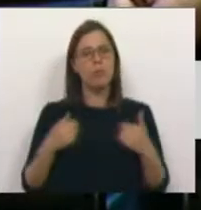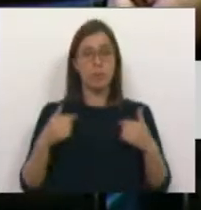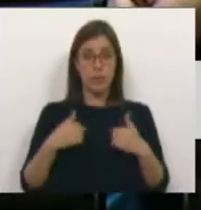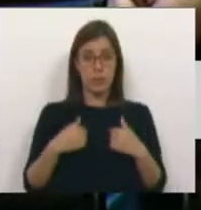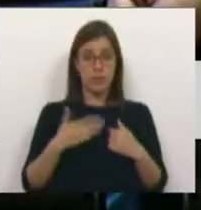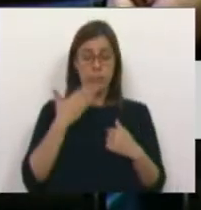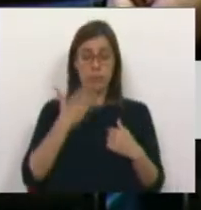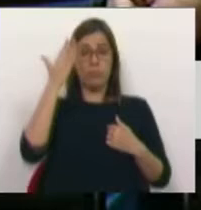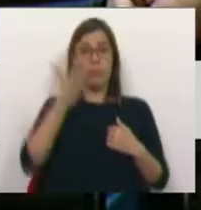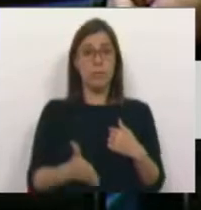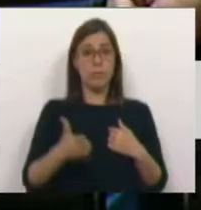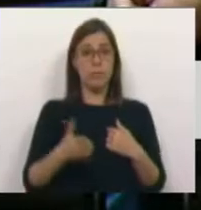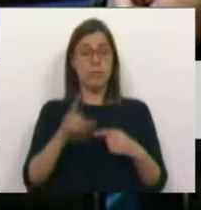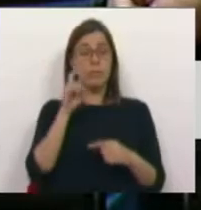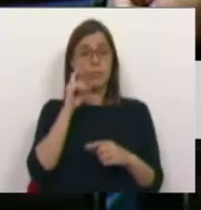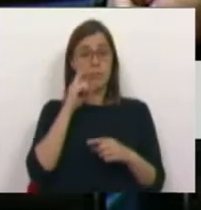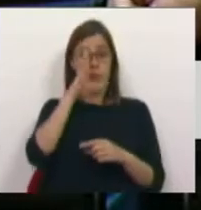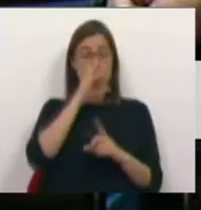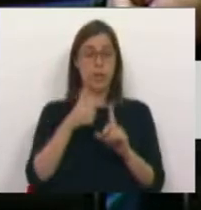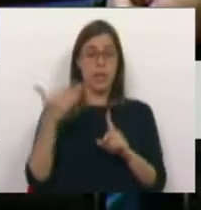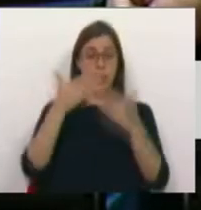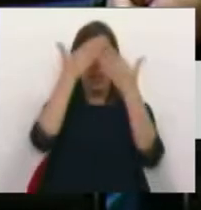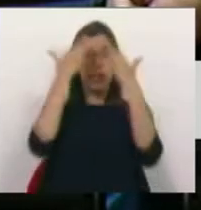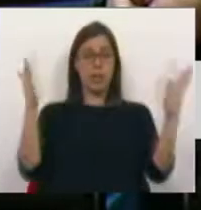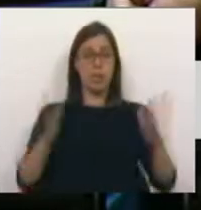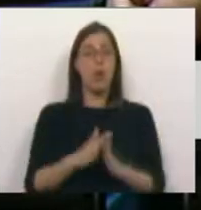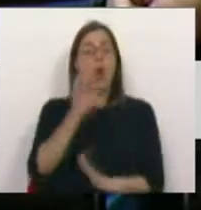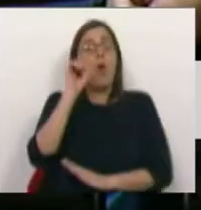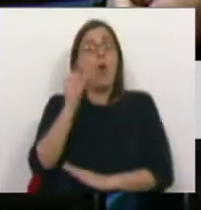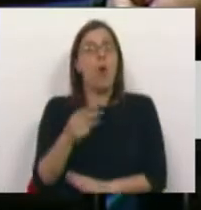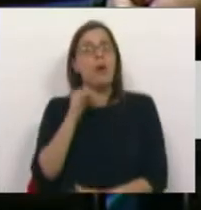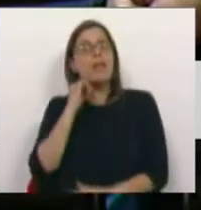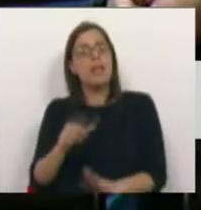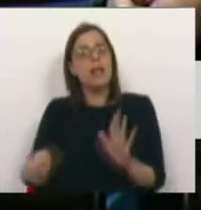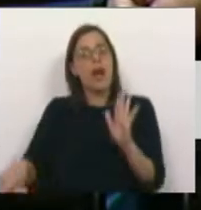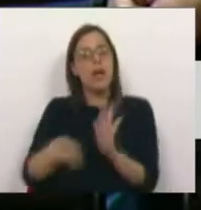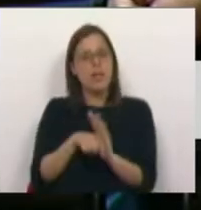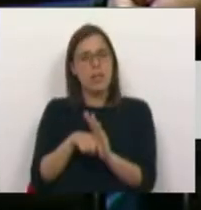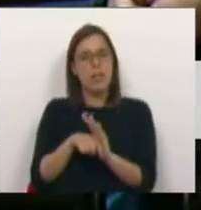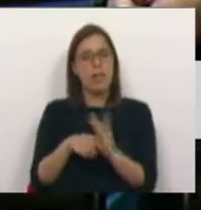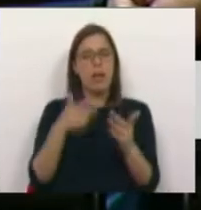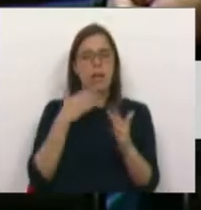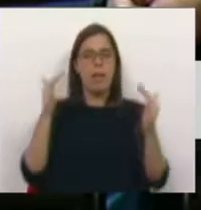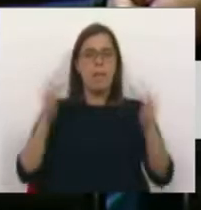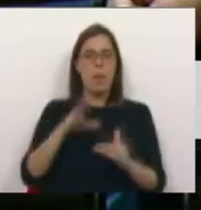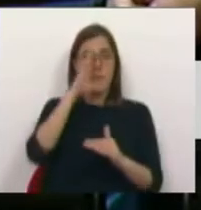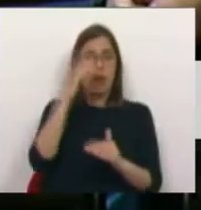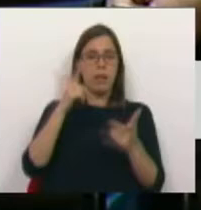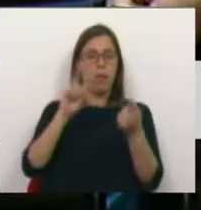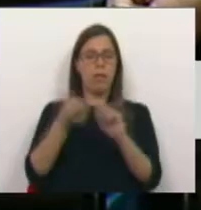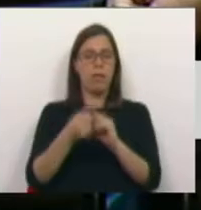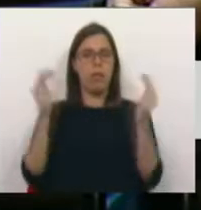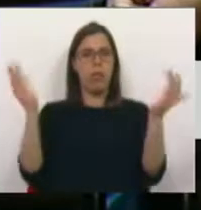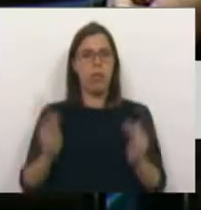somos intransigentes na defesa do Estado de Direito democrático ou se cedemos à chantagem e diminuímos o Estado de